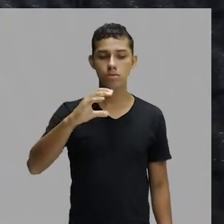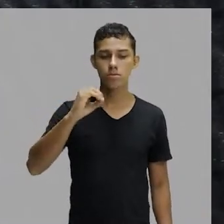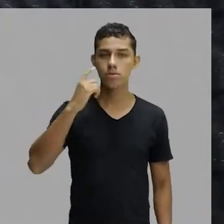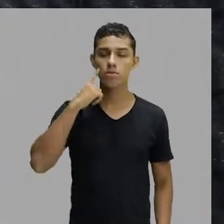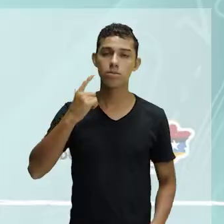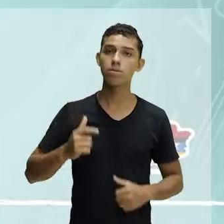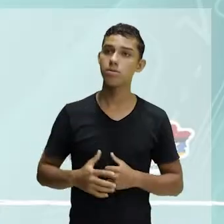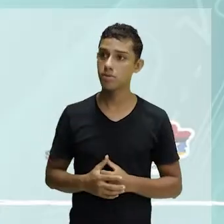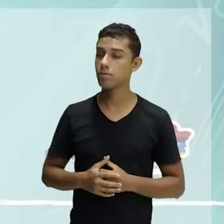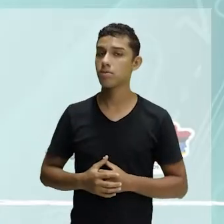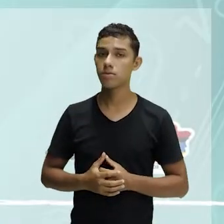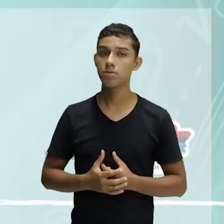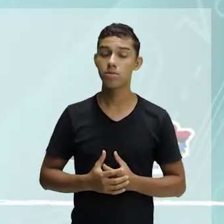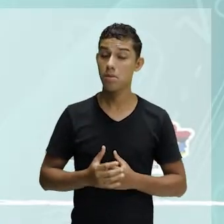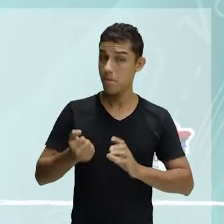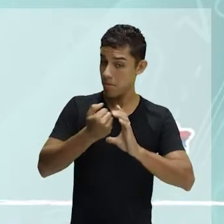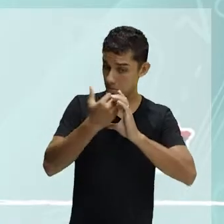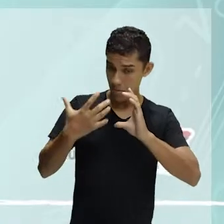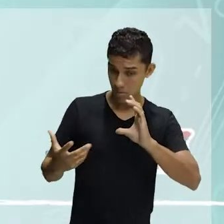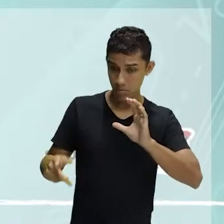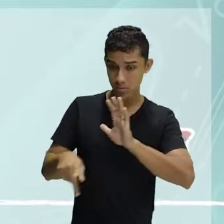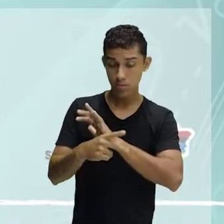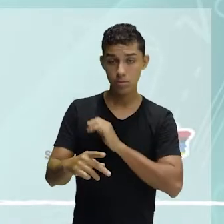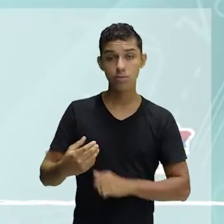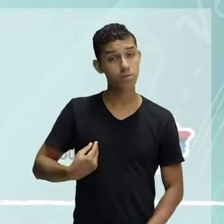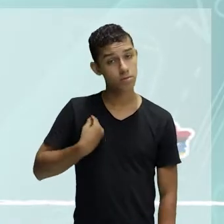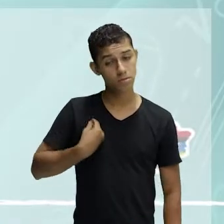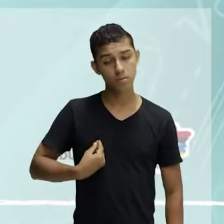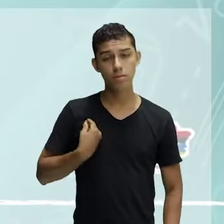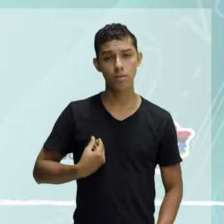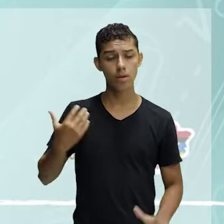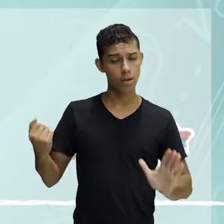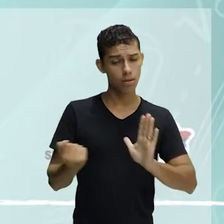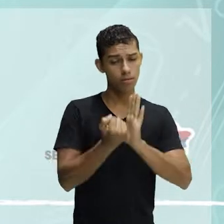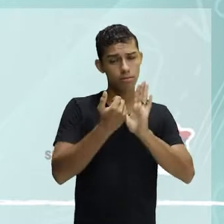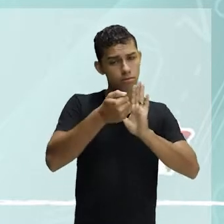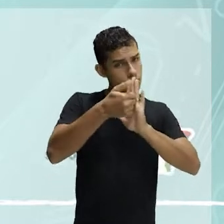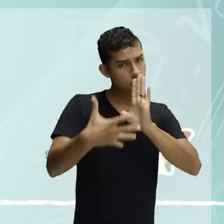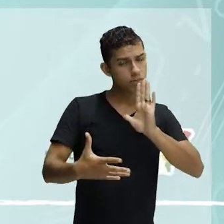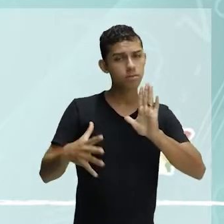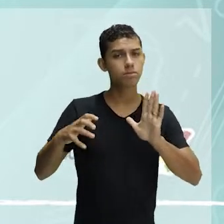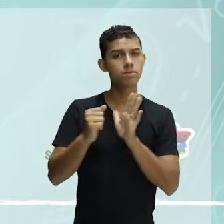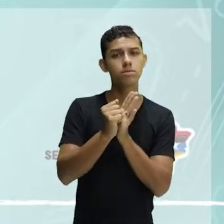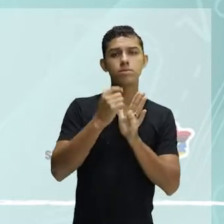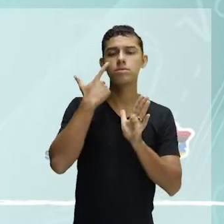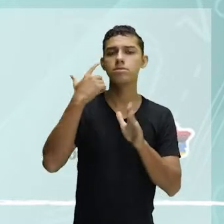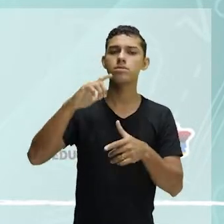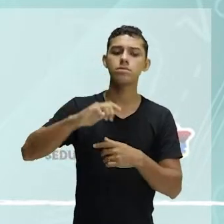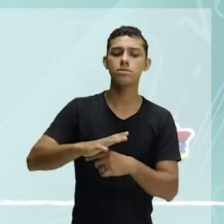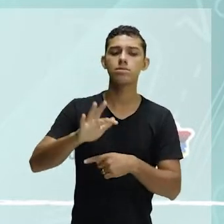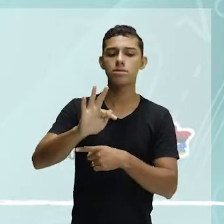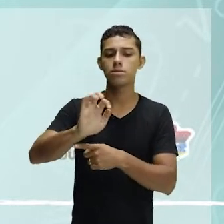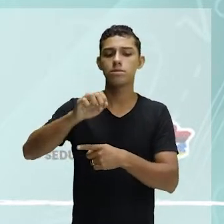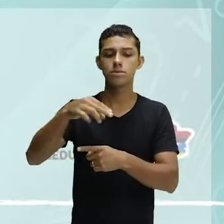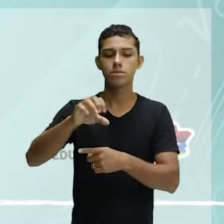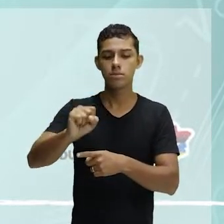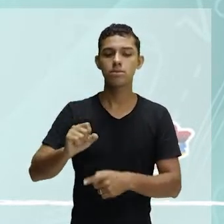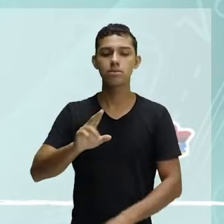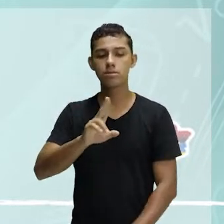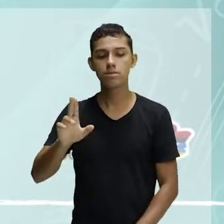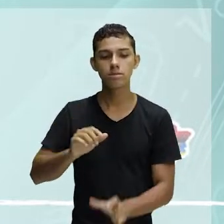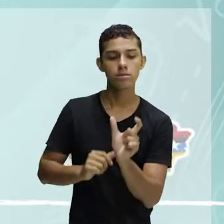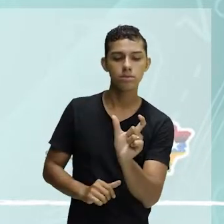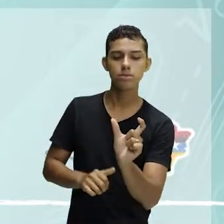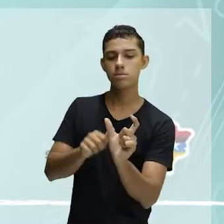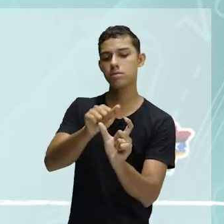Bom, uma das características marcantes do fenol, na verdade, está relacionado com o